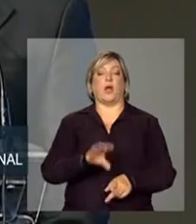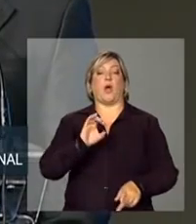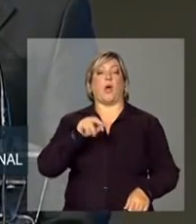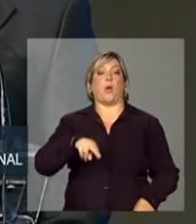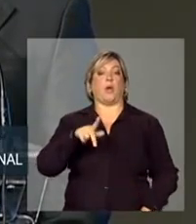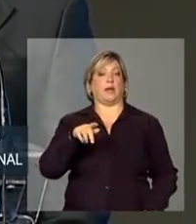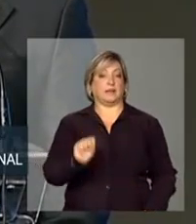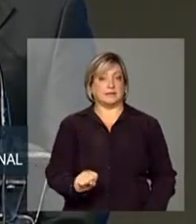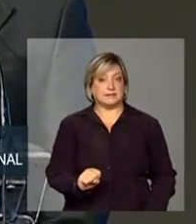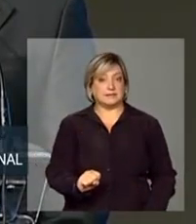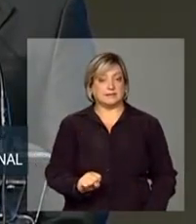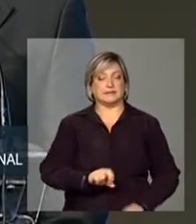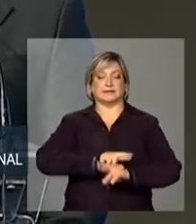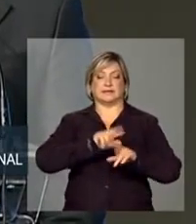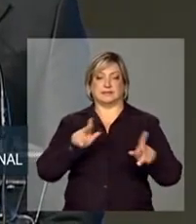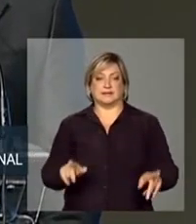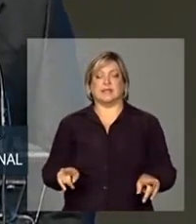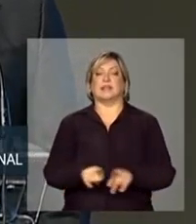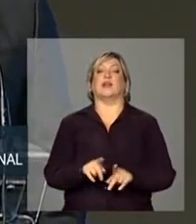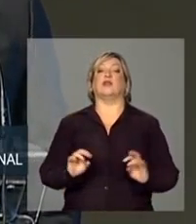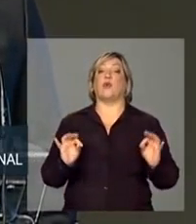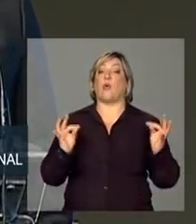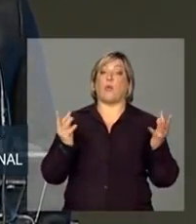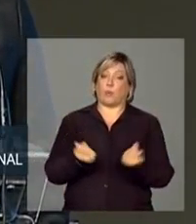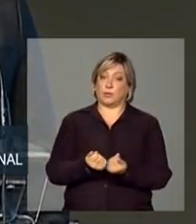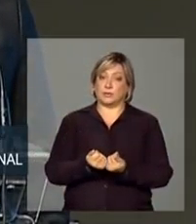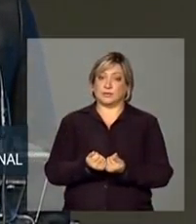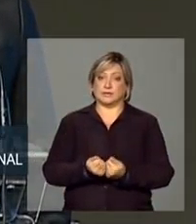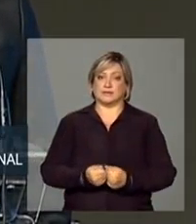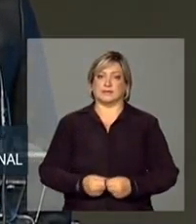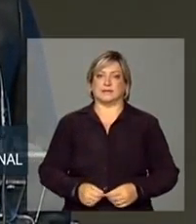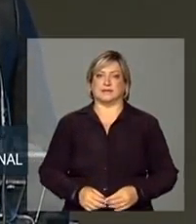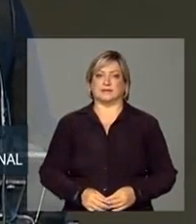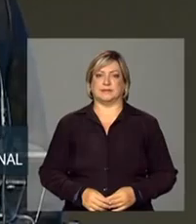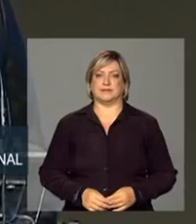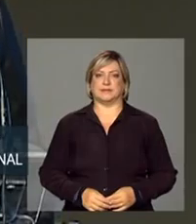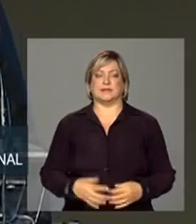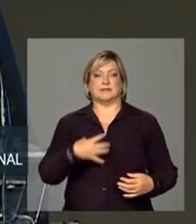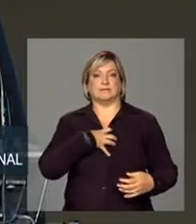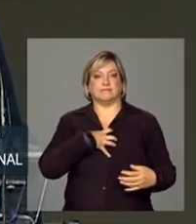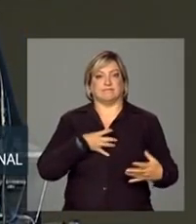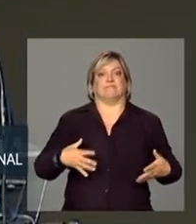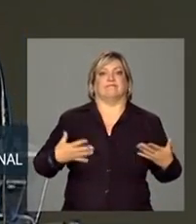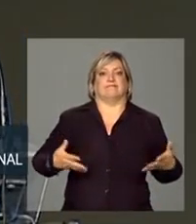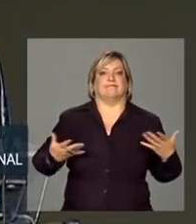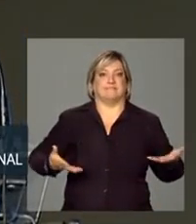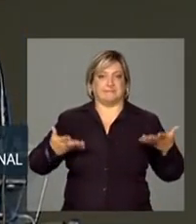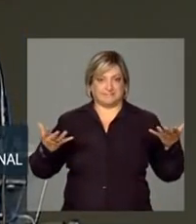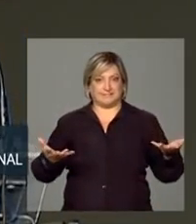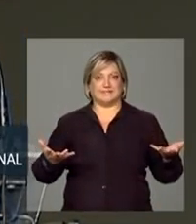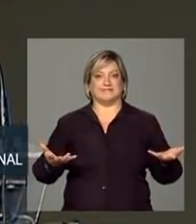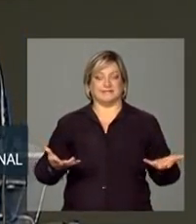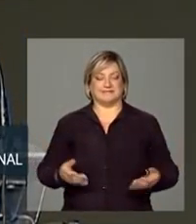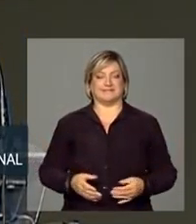setores da nossa sociedade, da academia, dos governos